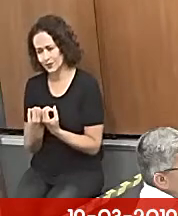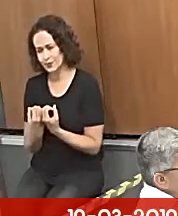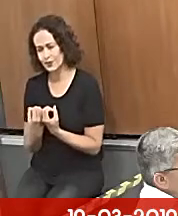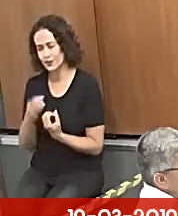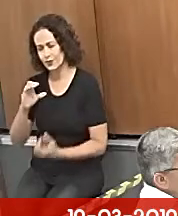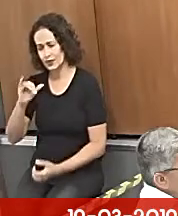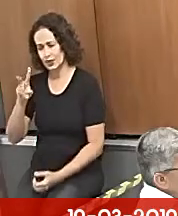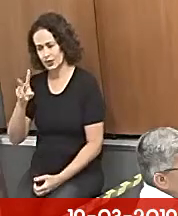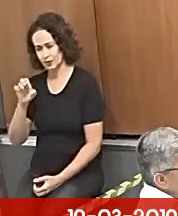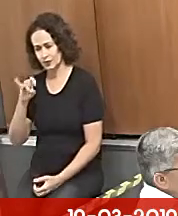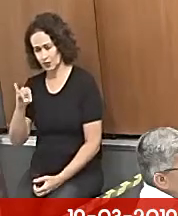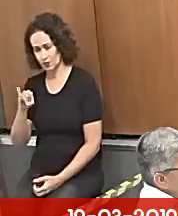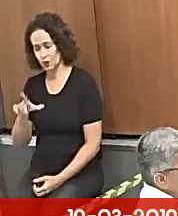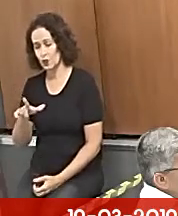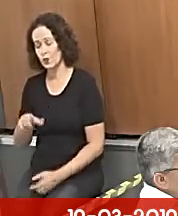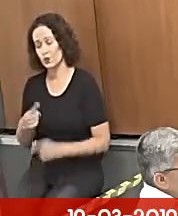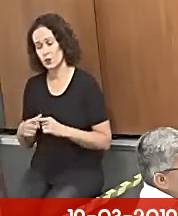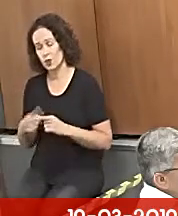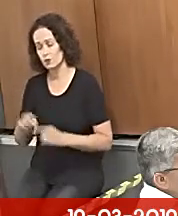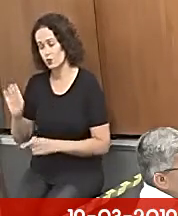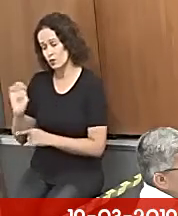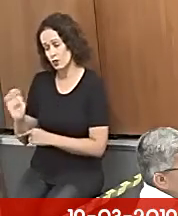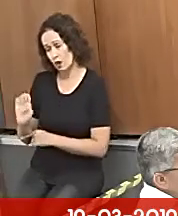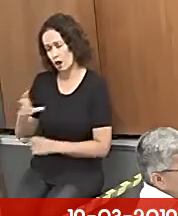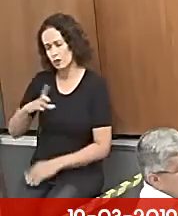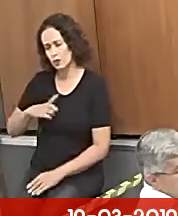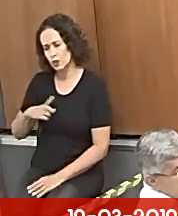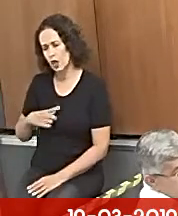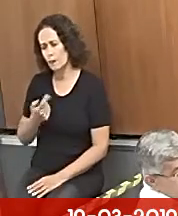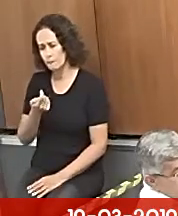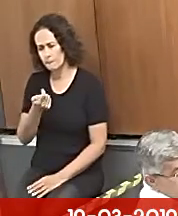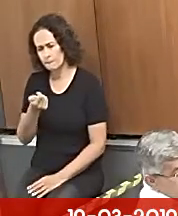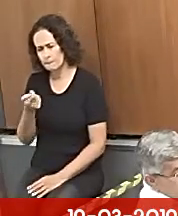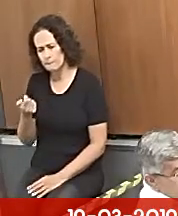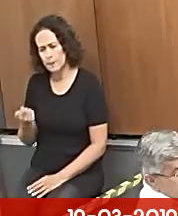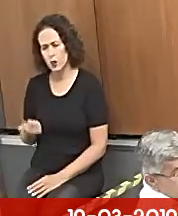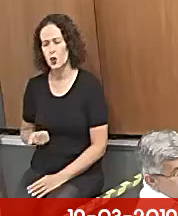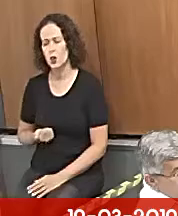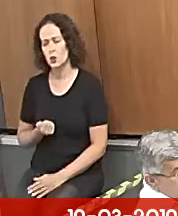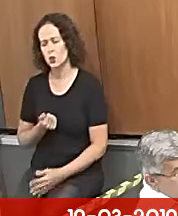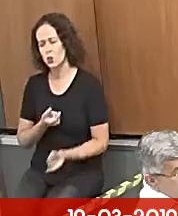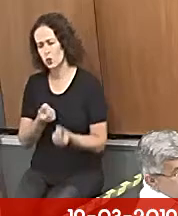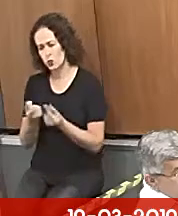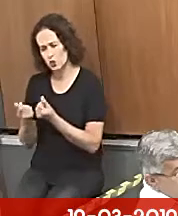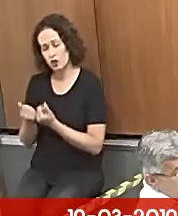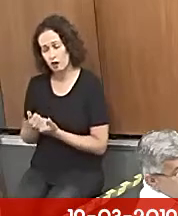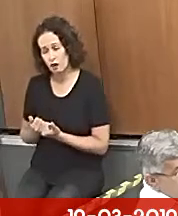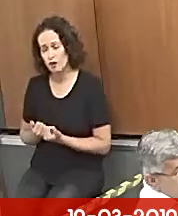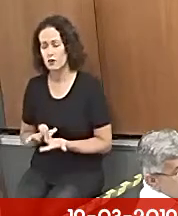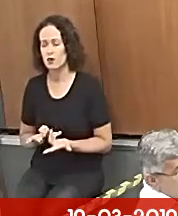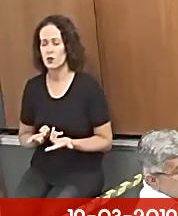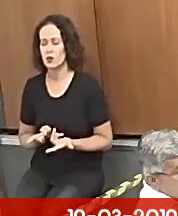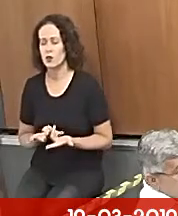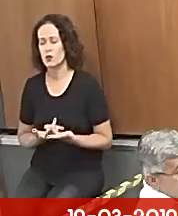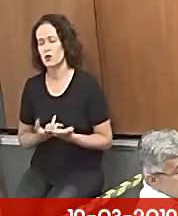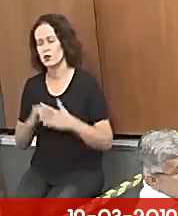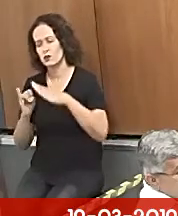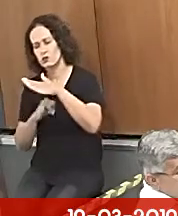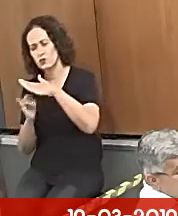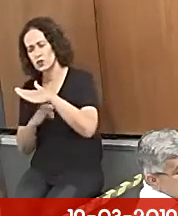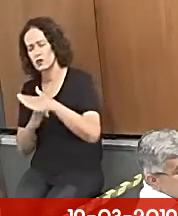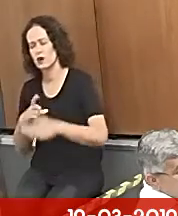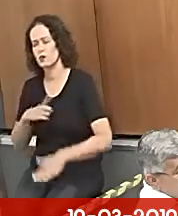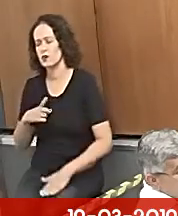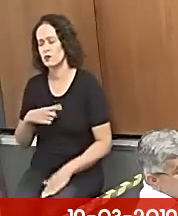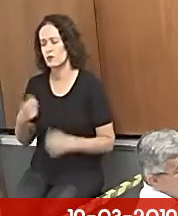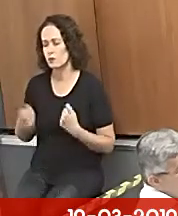o estado está com pouco recurso às entidades que vive de promoção de eventos de captar recurso